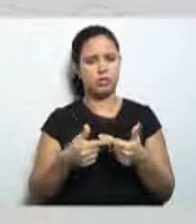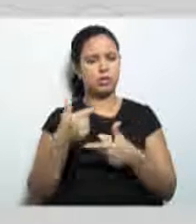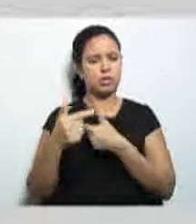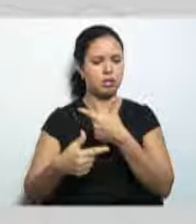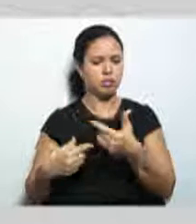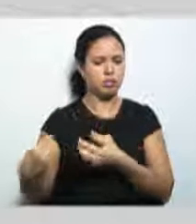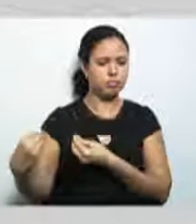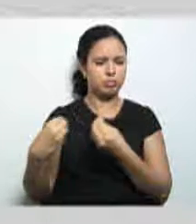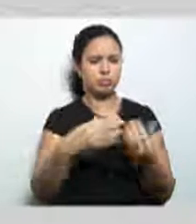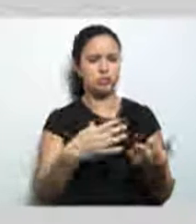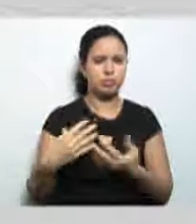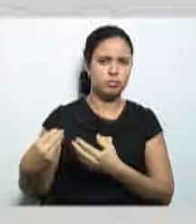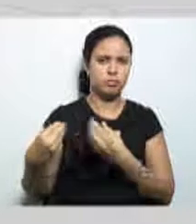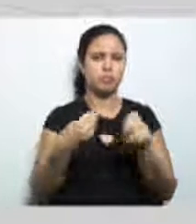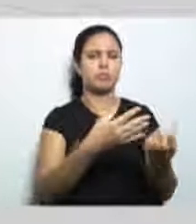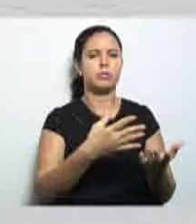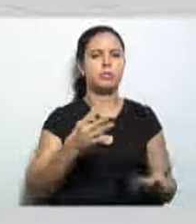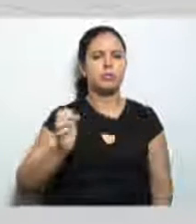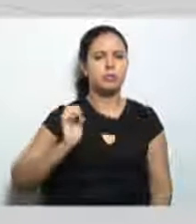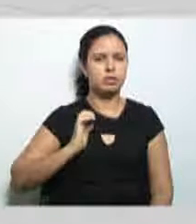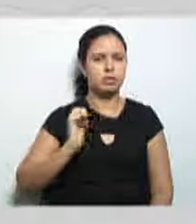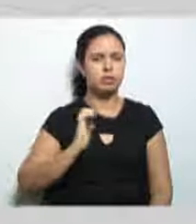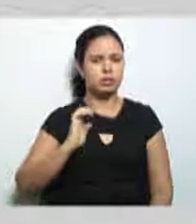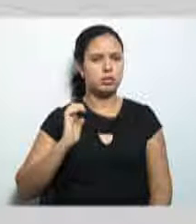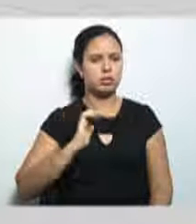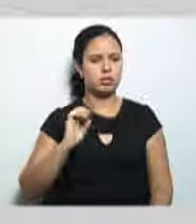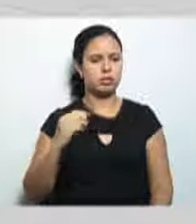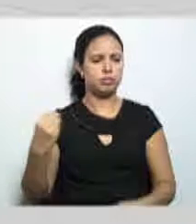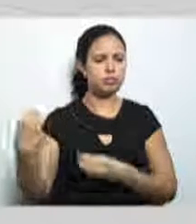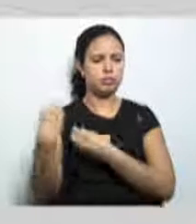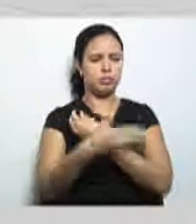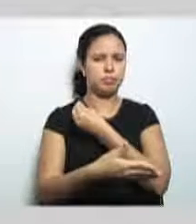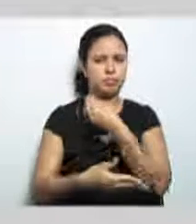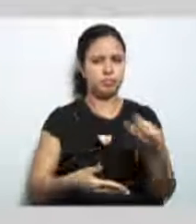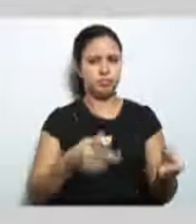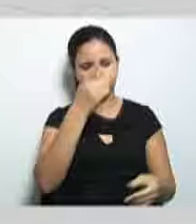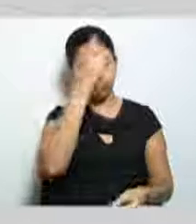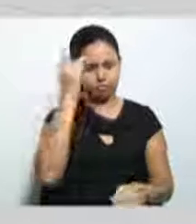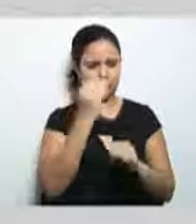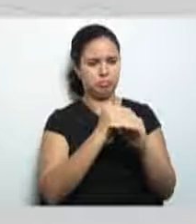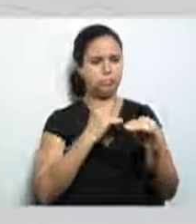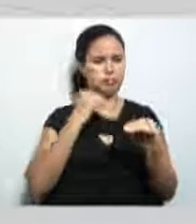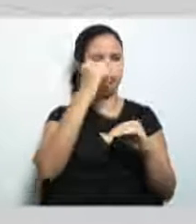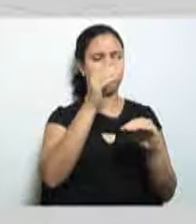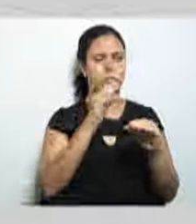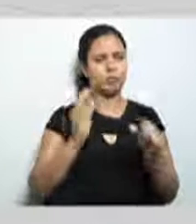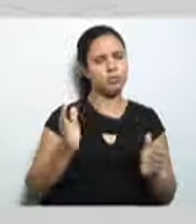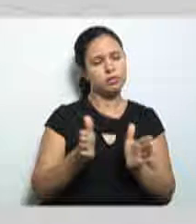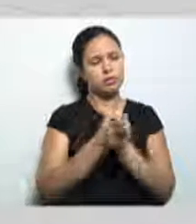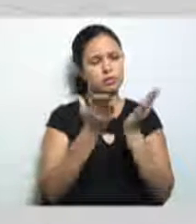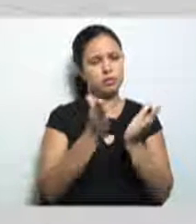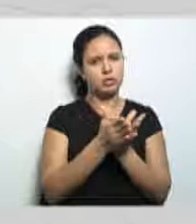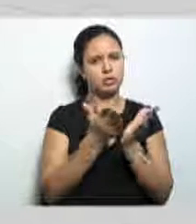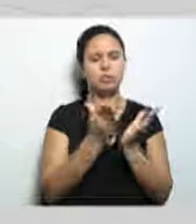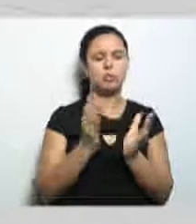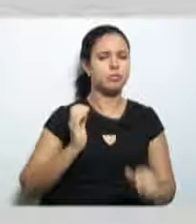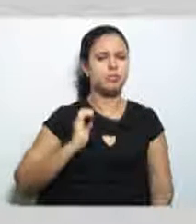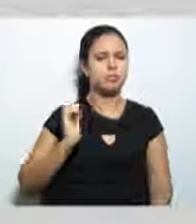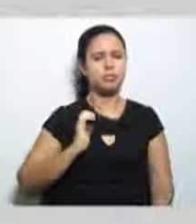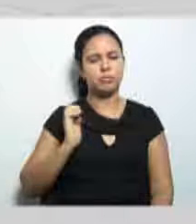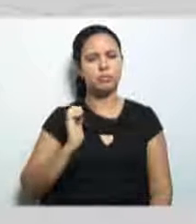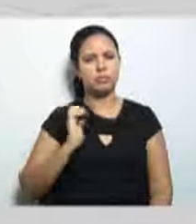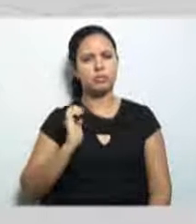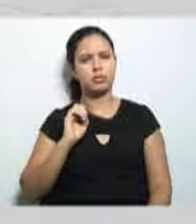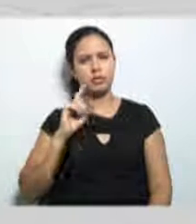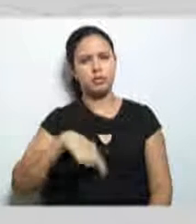da riqueza, que era desfrutada pela classe dominante, formada principalmente pelos proprietários de